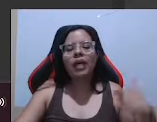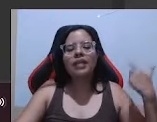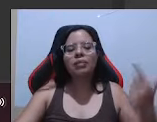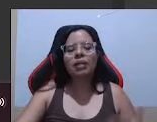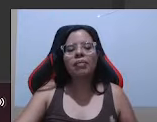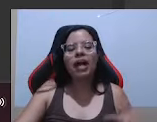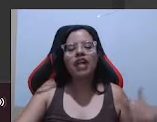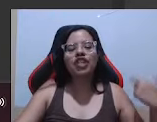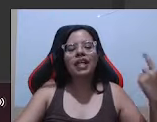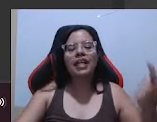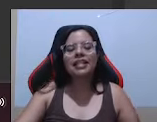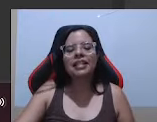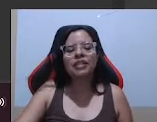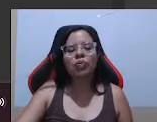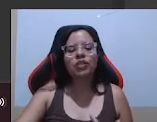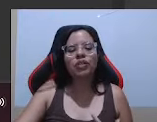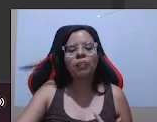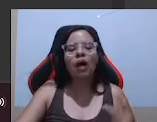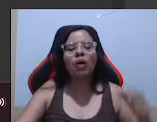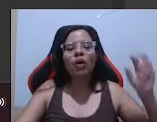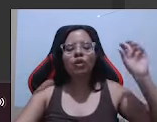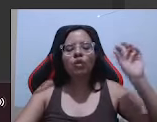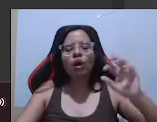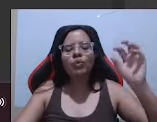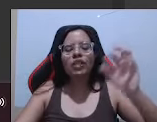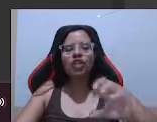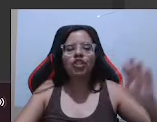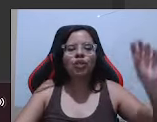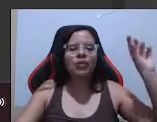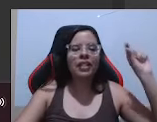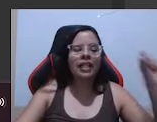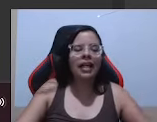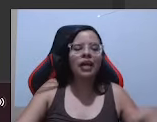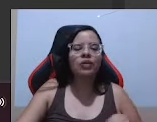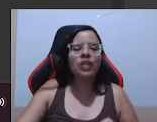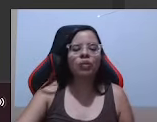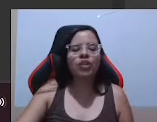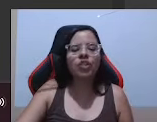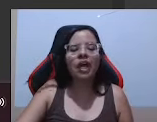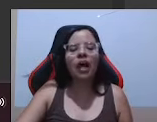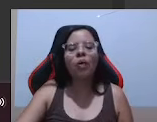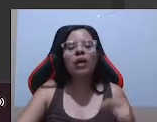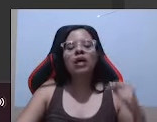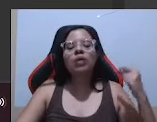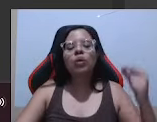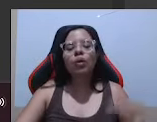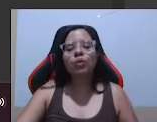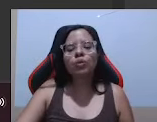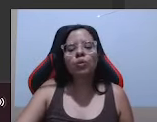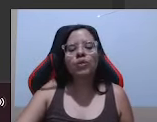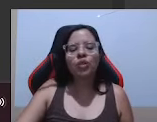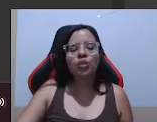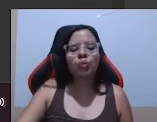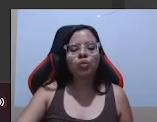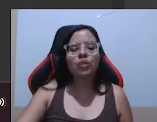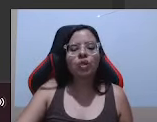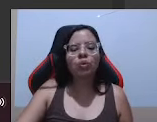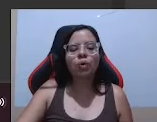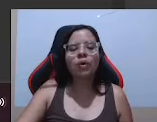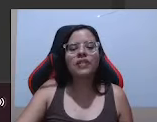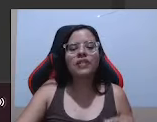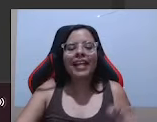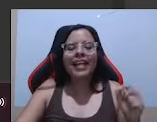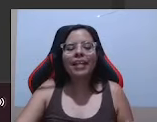língua portuguesa, matemática, legislação municipal, só com os artigos elencados lá no edital, todos os resumos